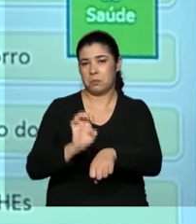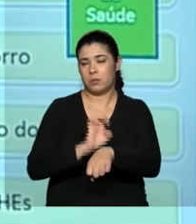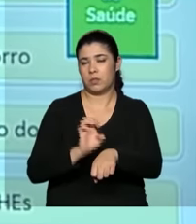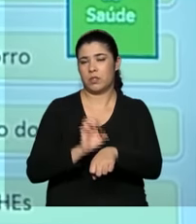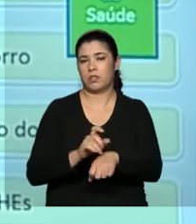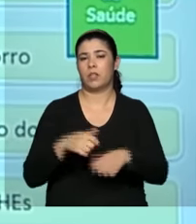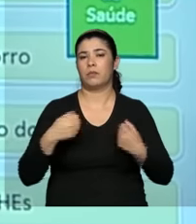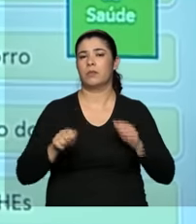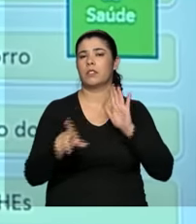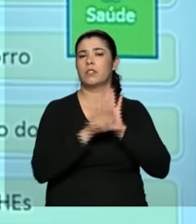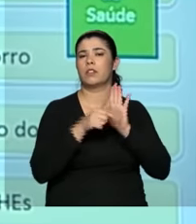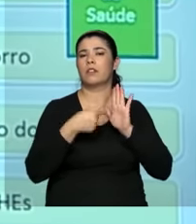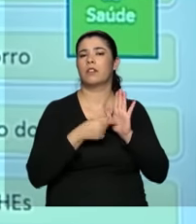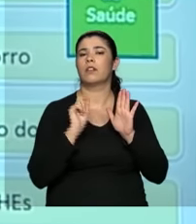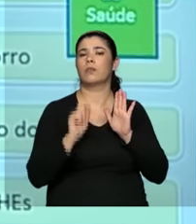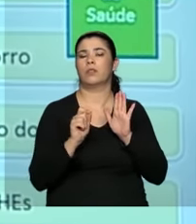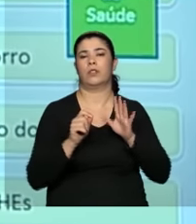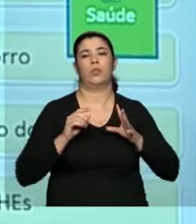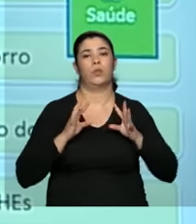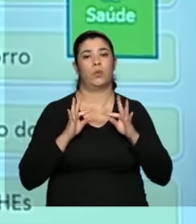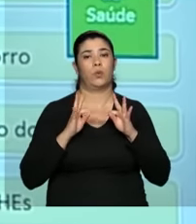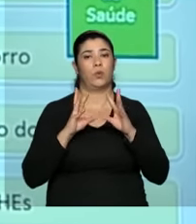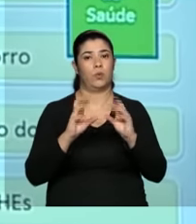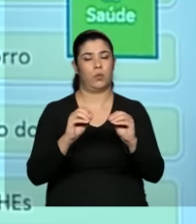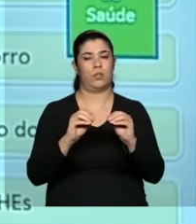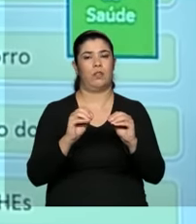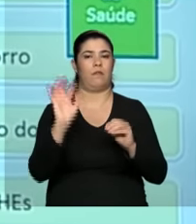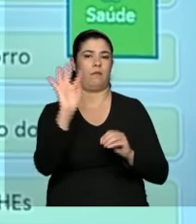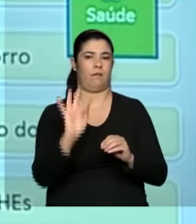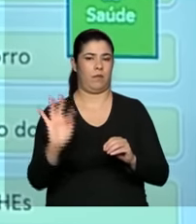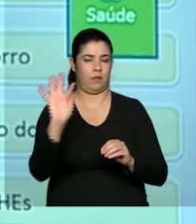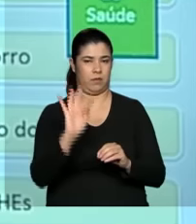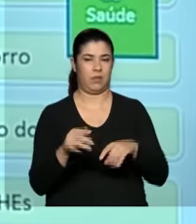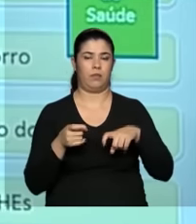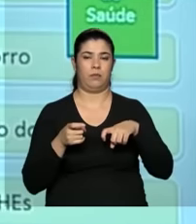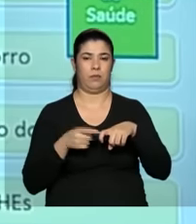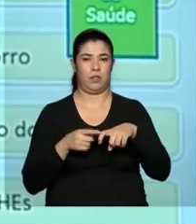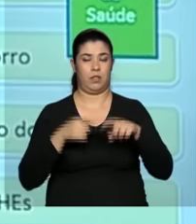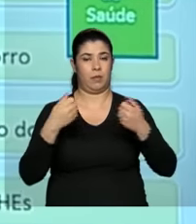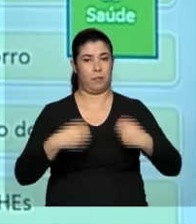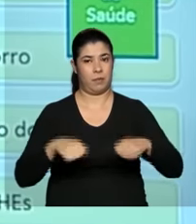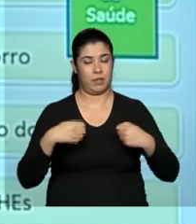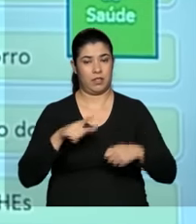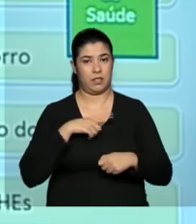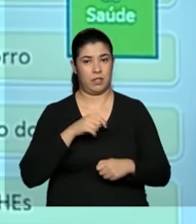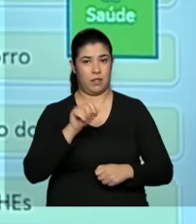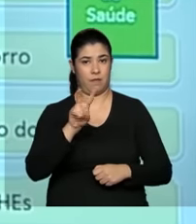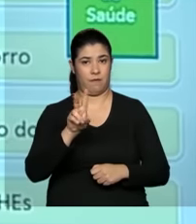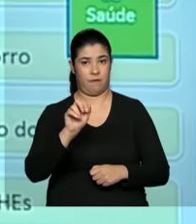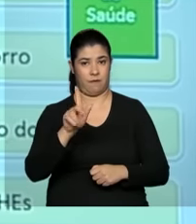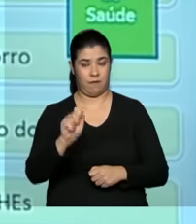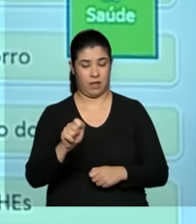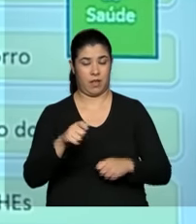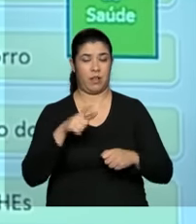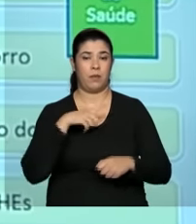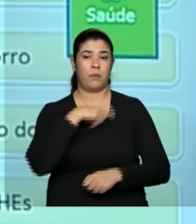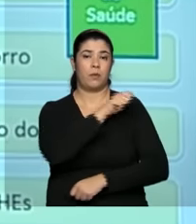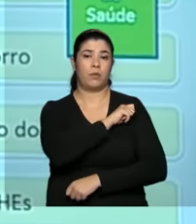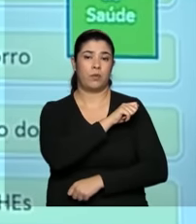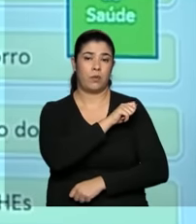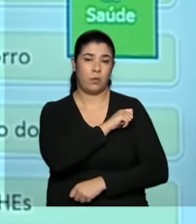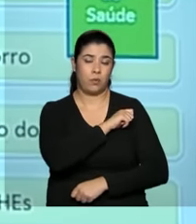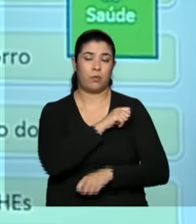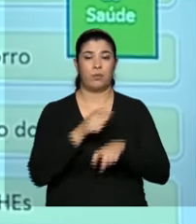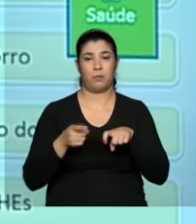é toda a faculdade de medicina tem que ter vagas para a residência médica dos alunos que ela